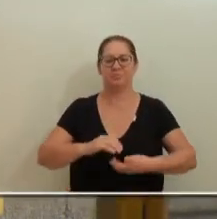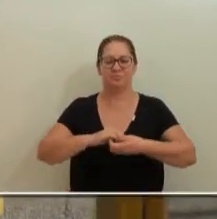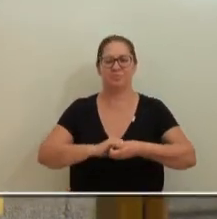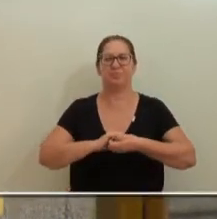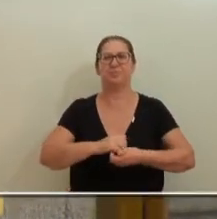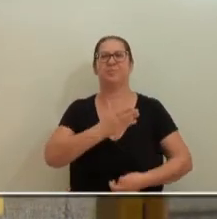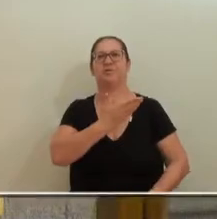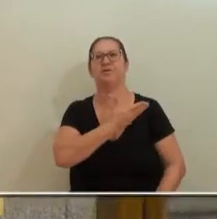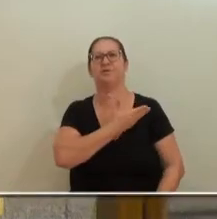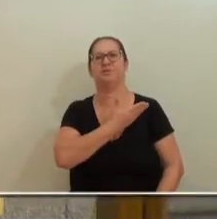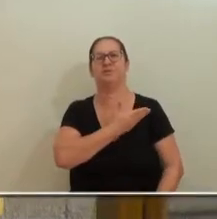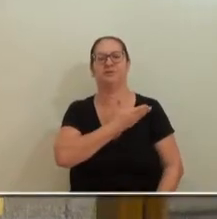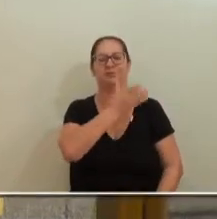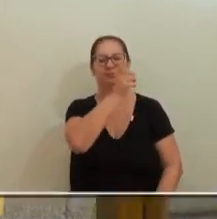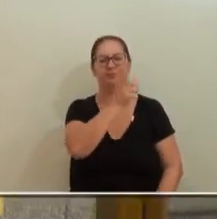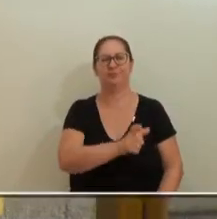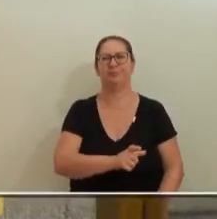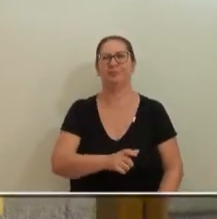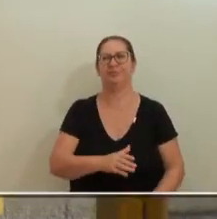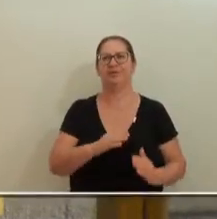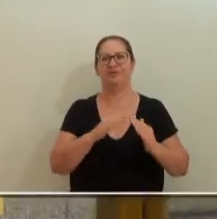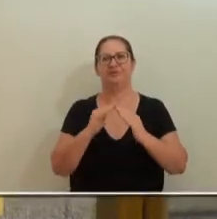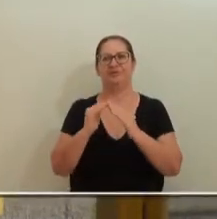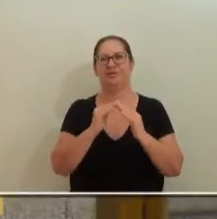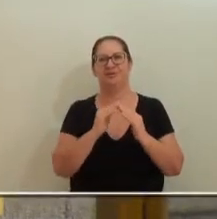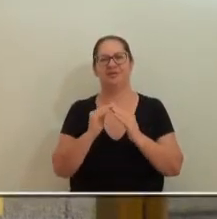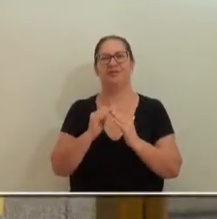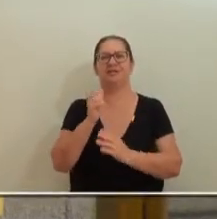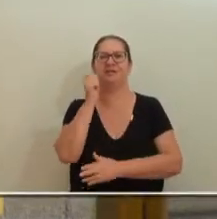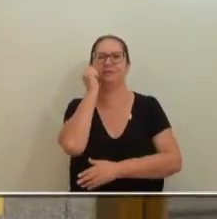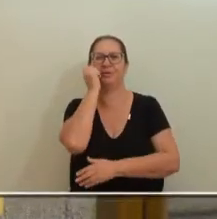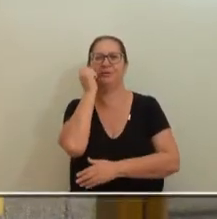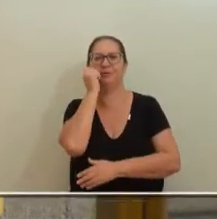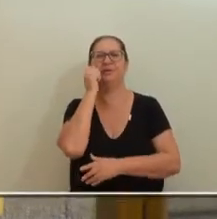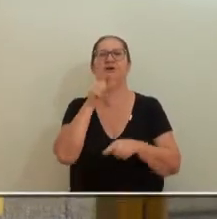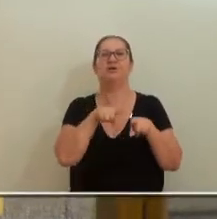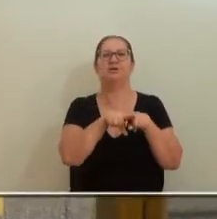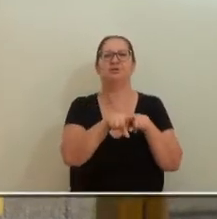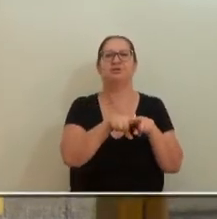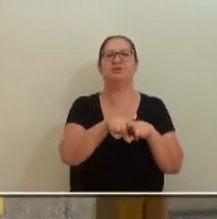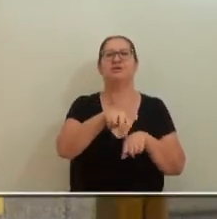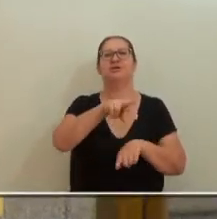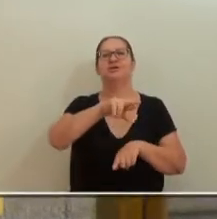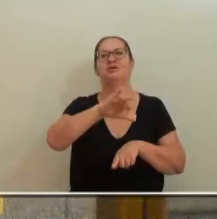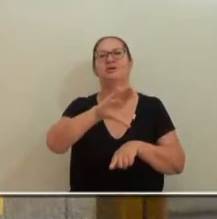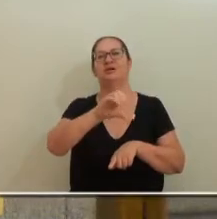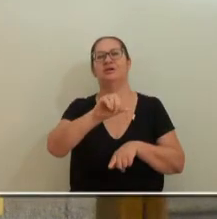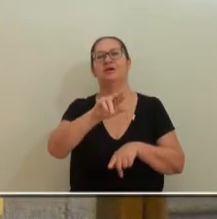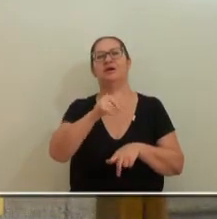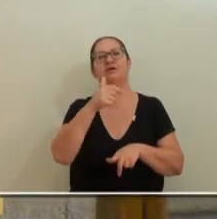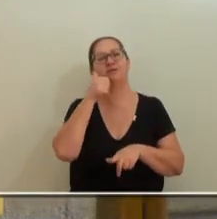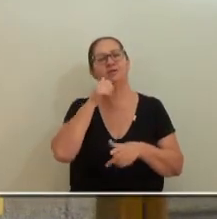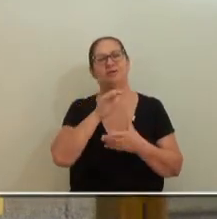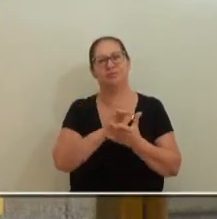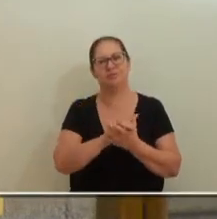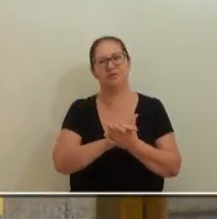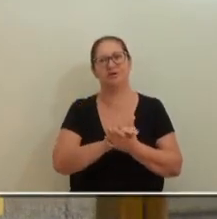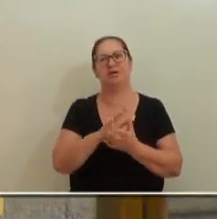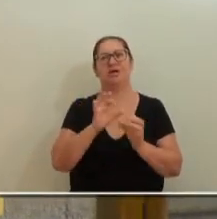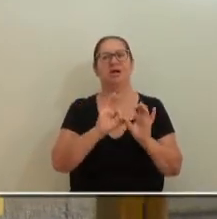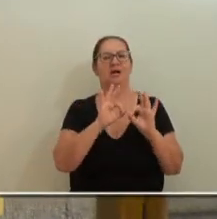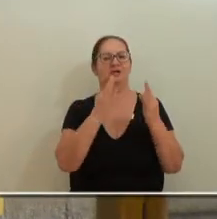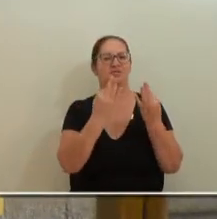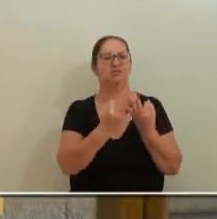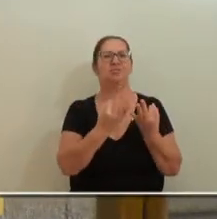amigo e vizinho, da minha mãe e dos meus irmãos, o Ricardo e a esposa, e a toda a família